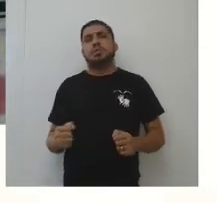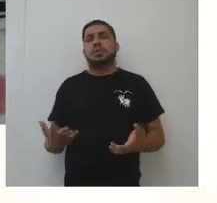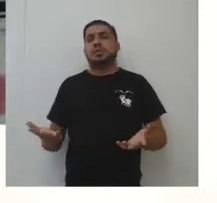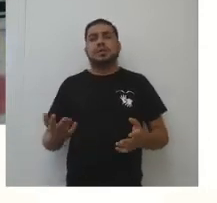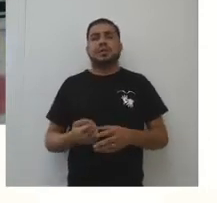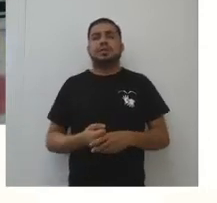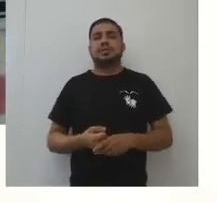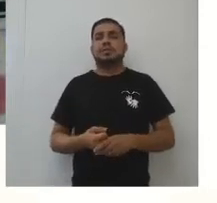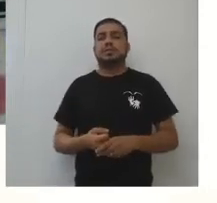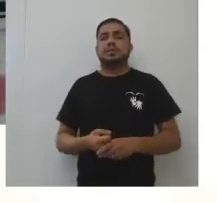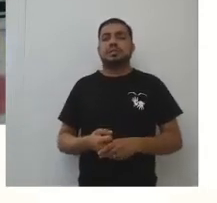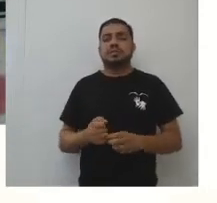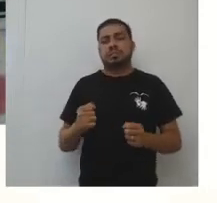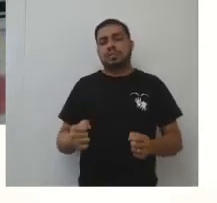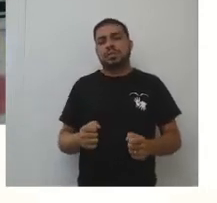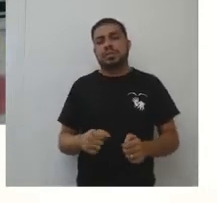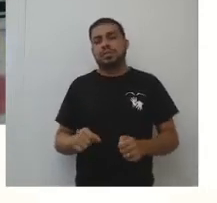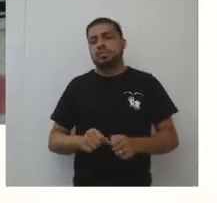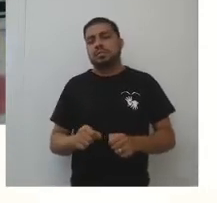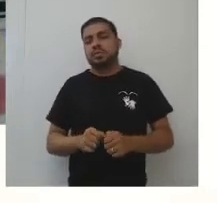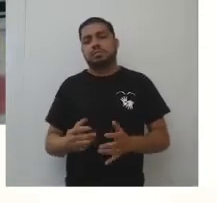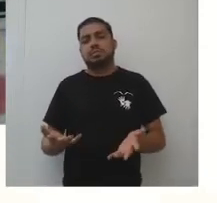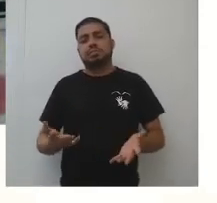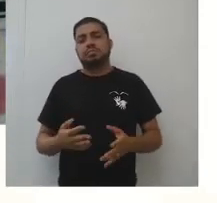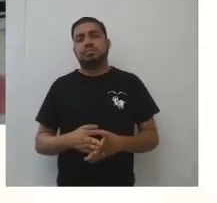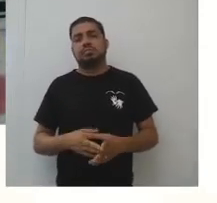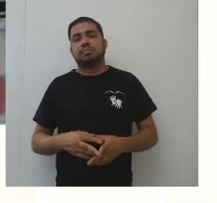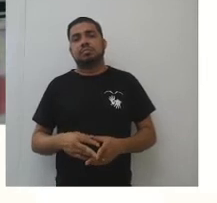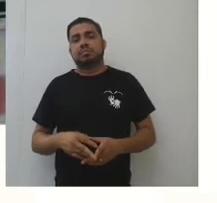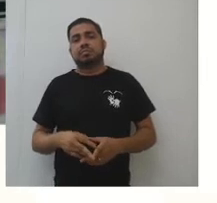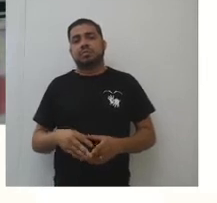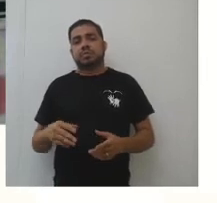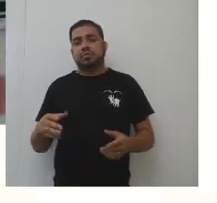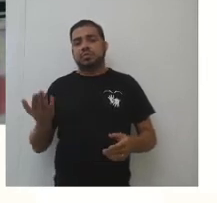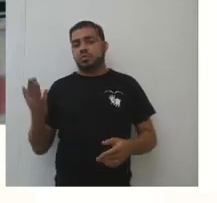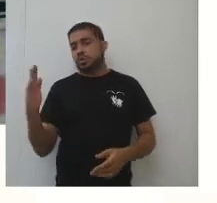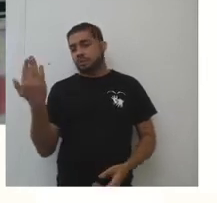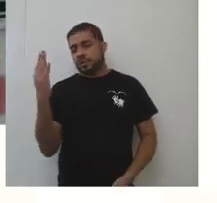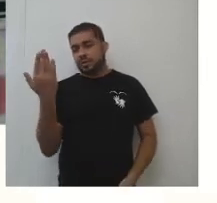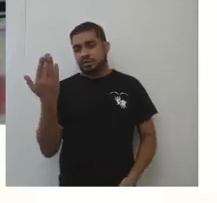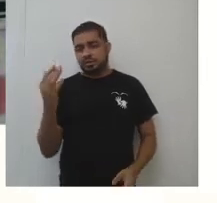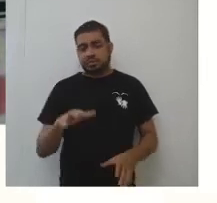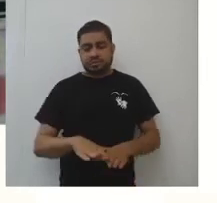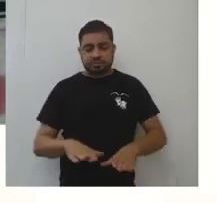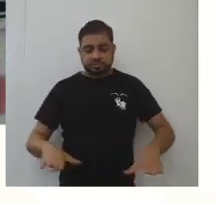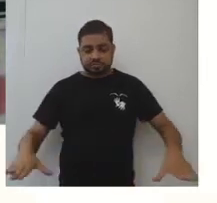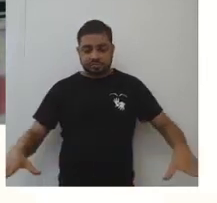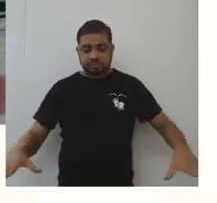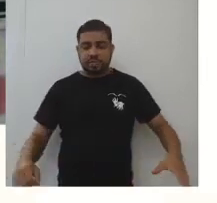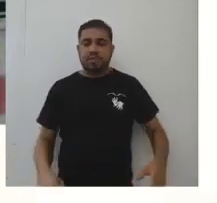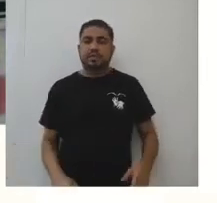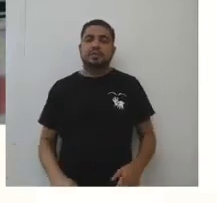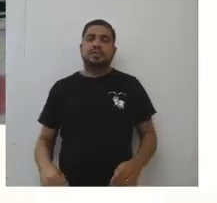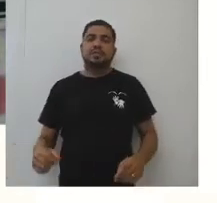colocar como suporte, você pode colocar um espelho, onde o atrito é menor, e